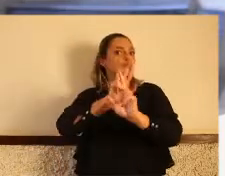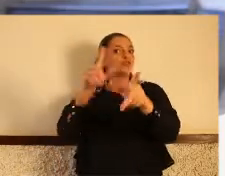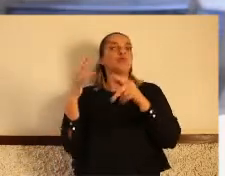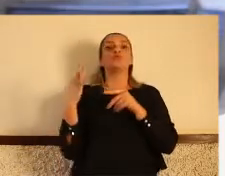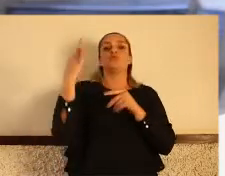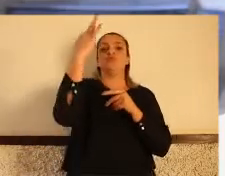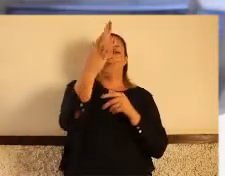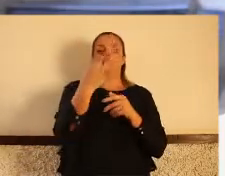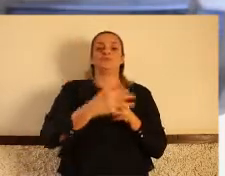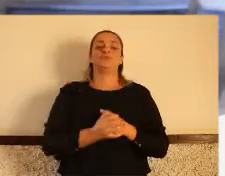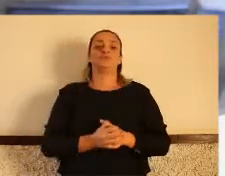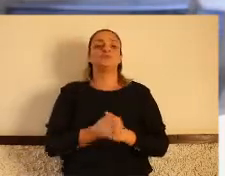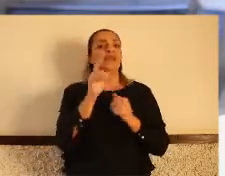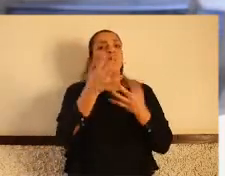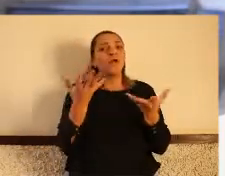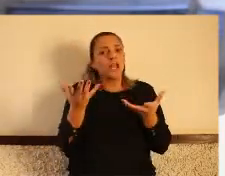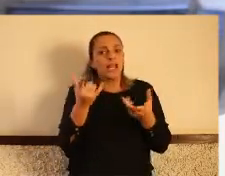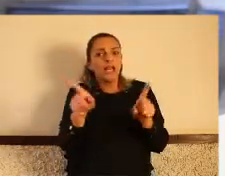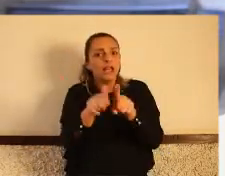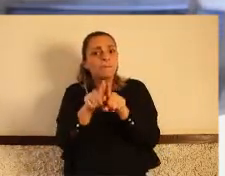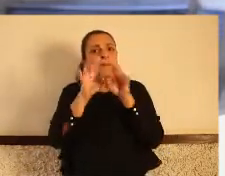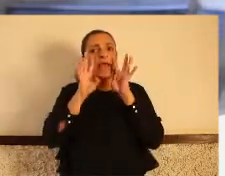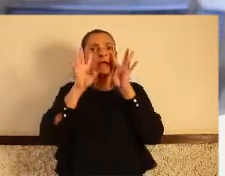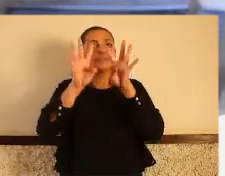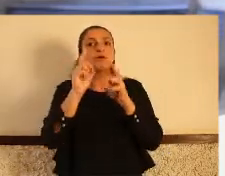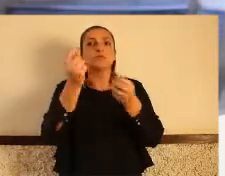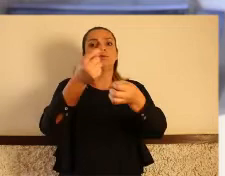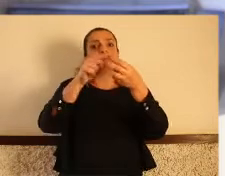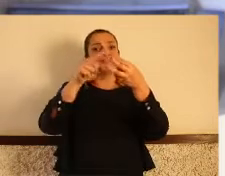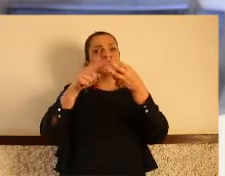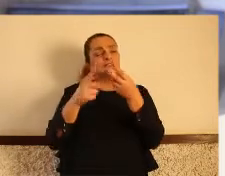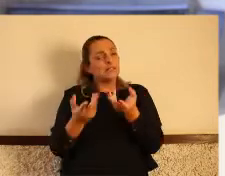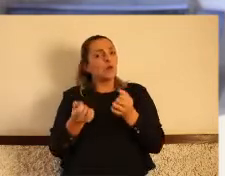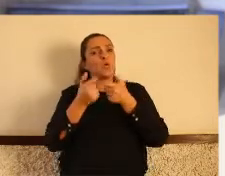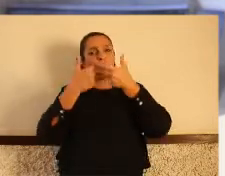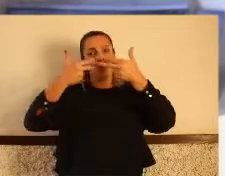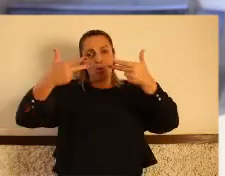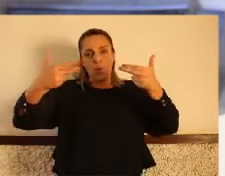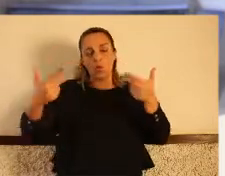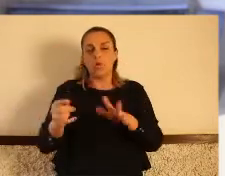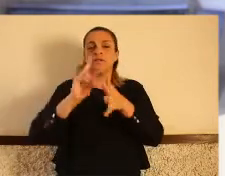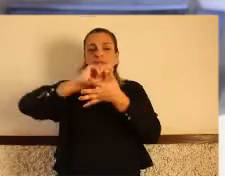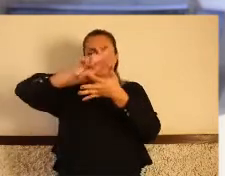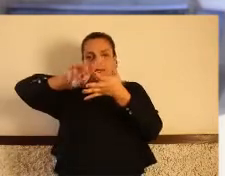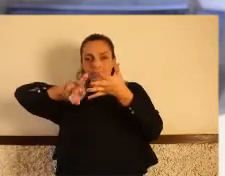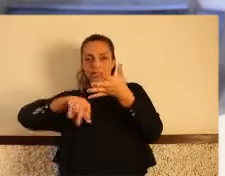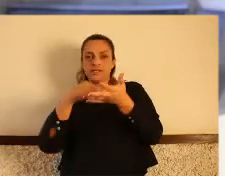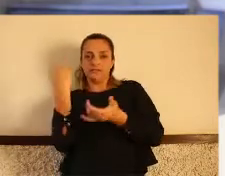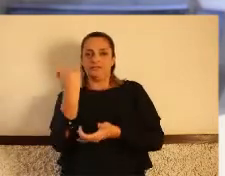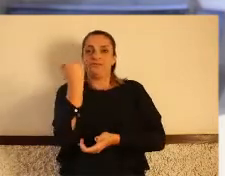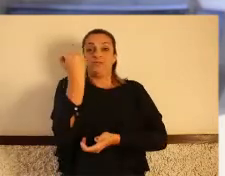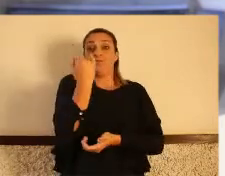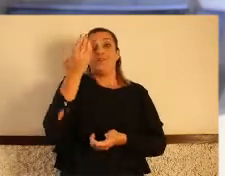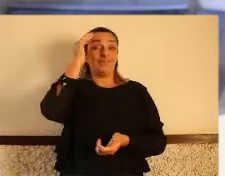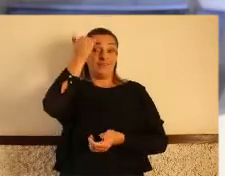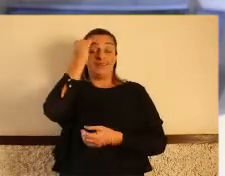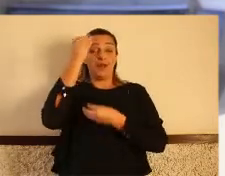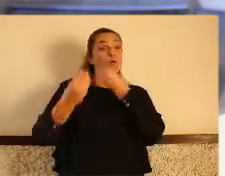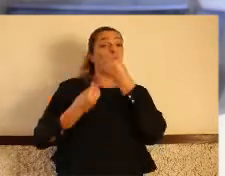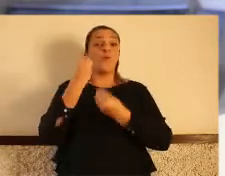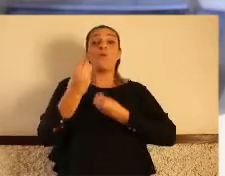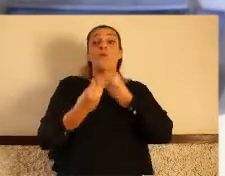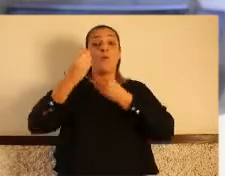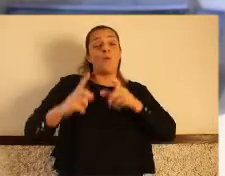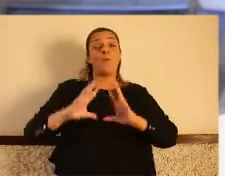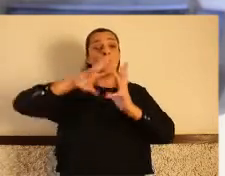lá na frente. Eu queria chamar a atenção também para 3 expressões que são imprescindíveis para nós entendermos toda a dinâmica